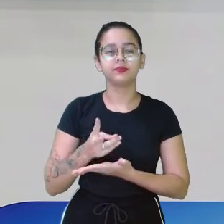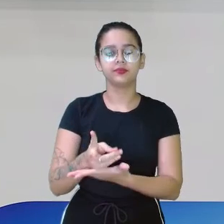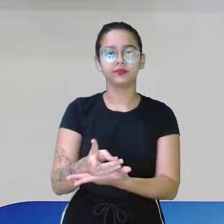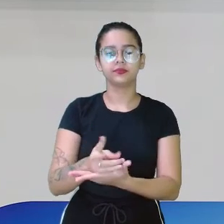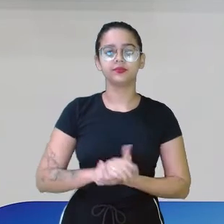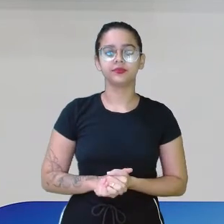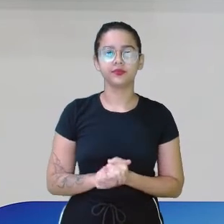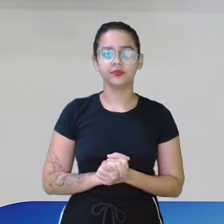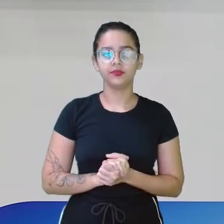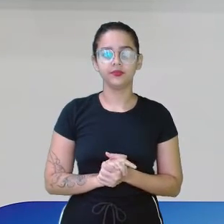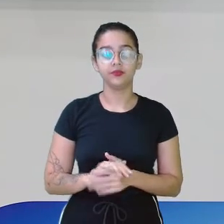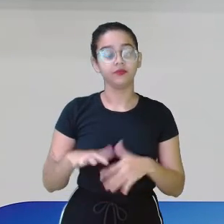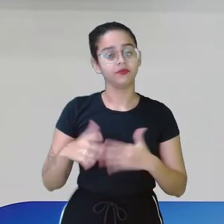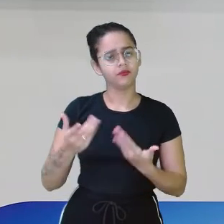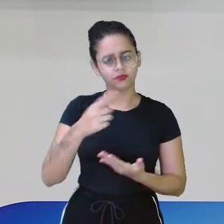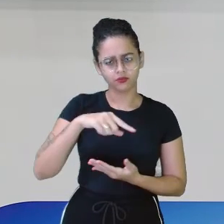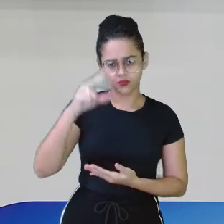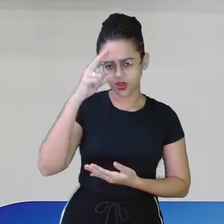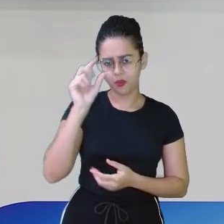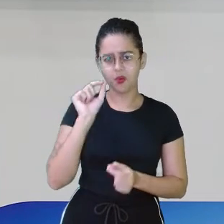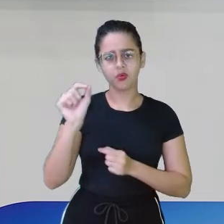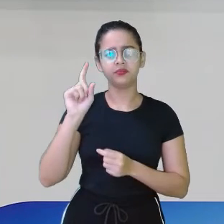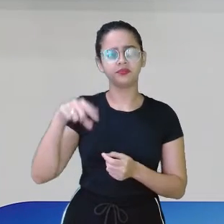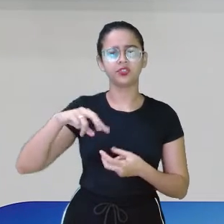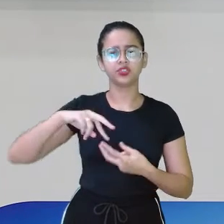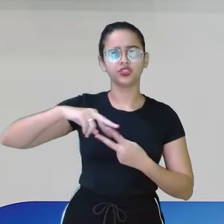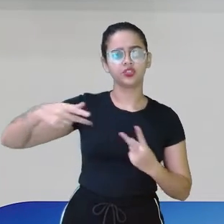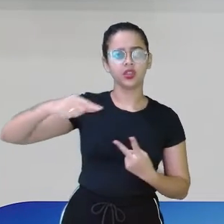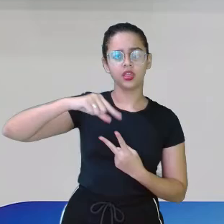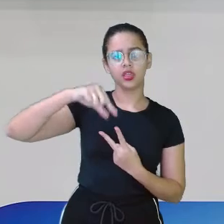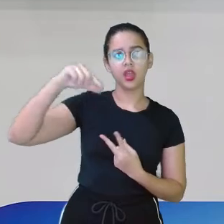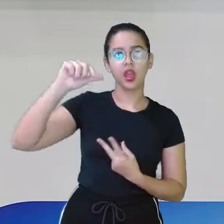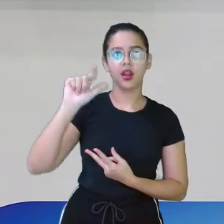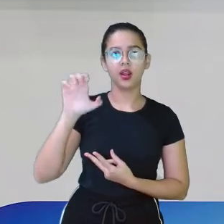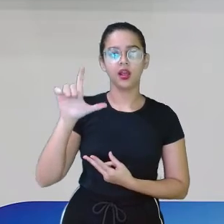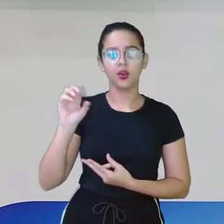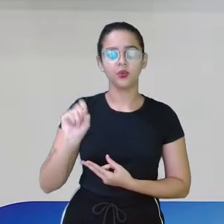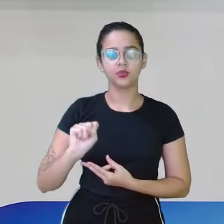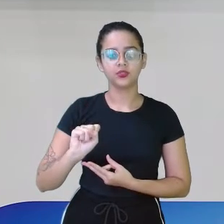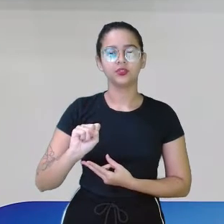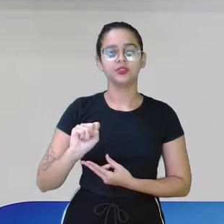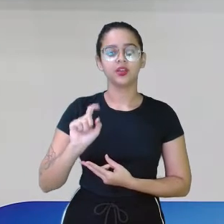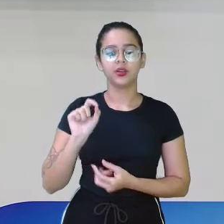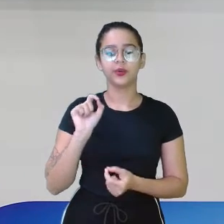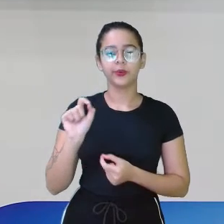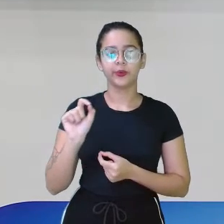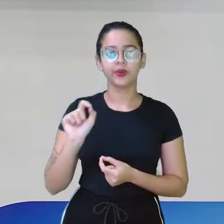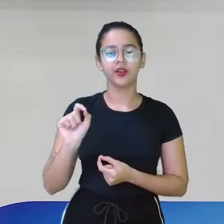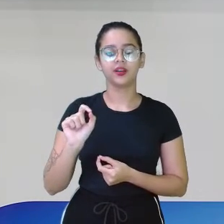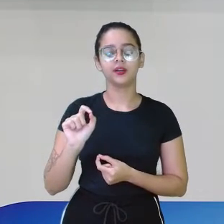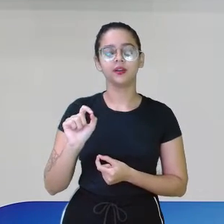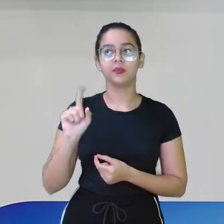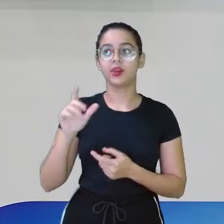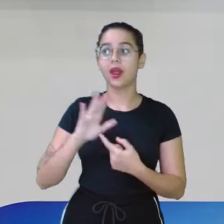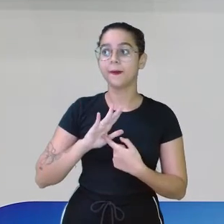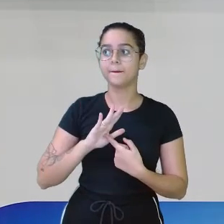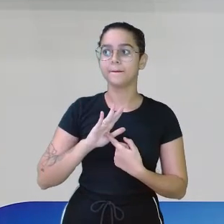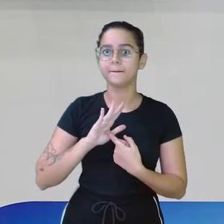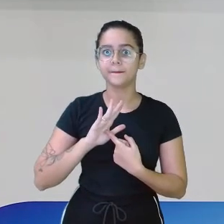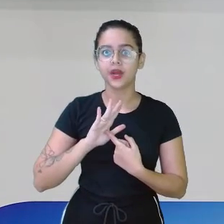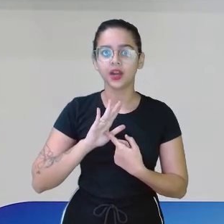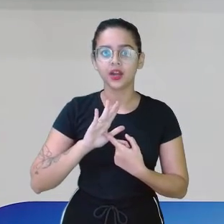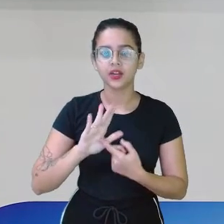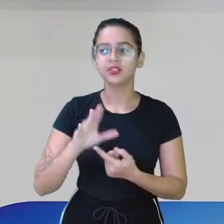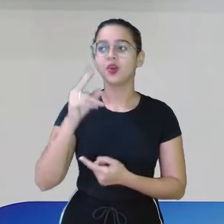tá certo? Então, vocês lembram o que são os genes alelos, pessoal? Então, os genes alelos são aqueles que aparecem